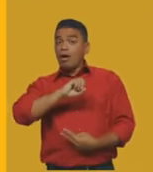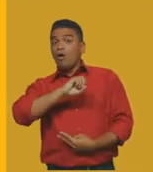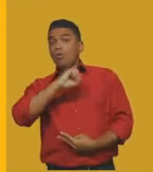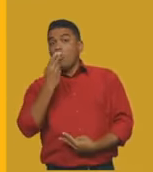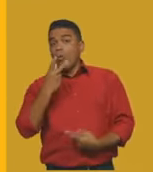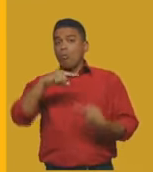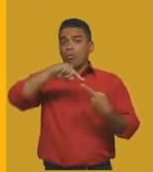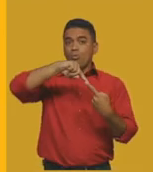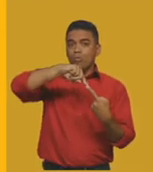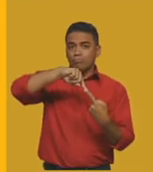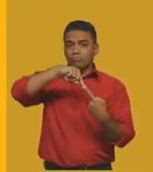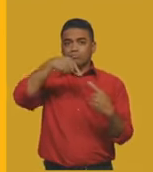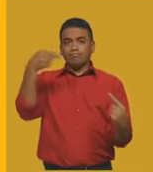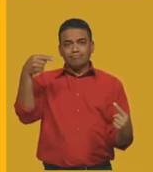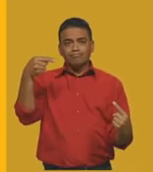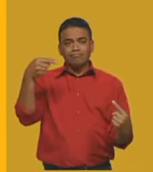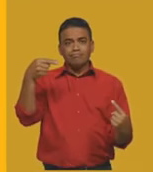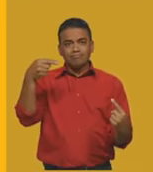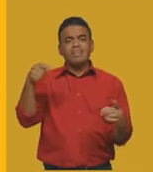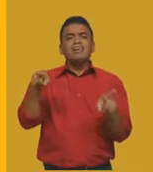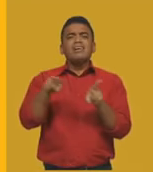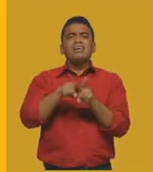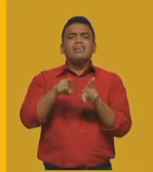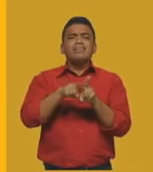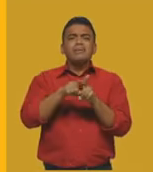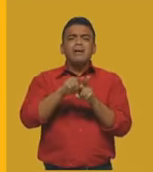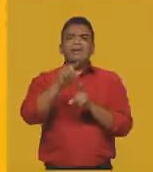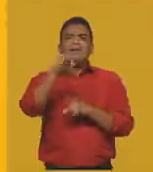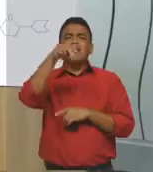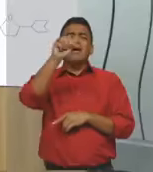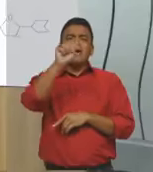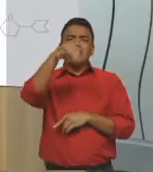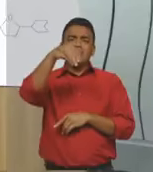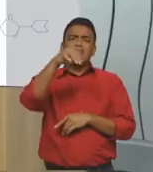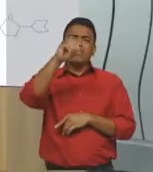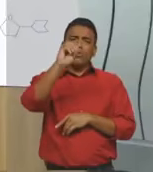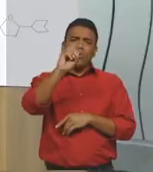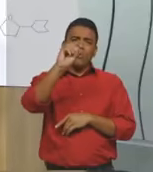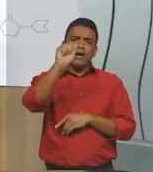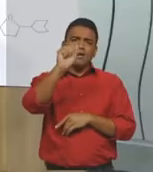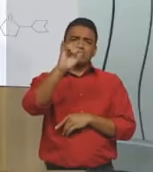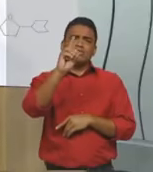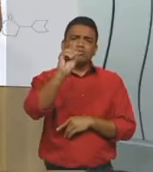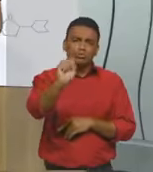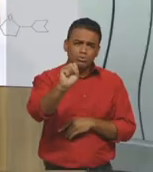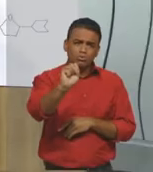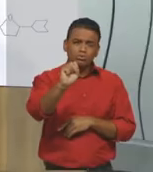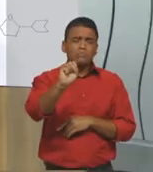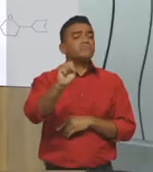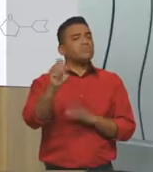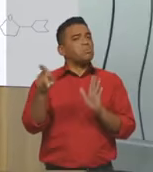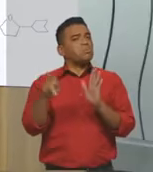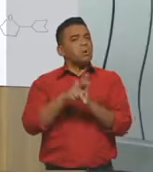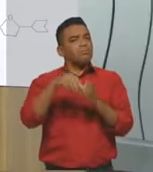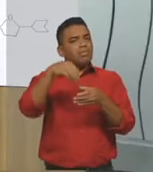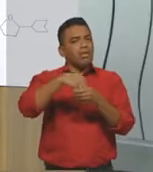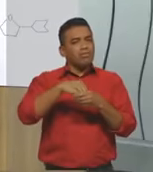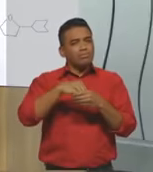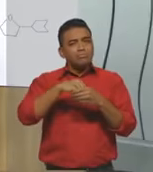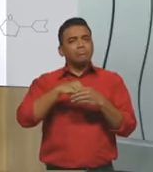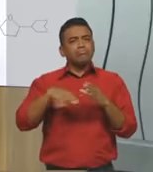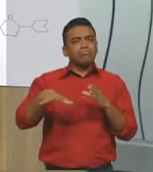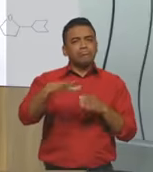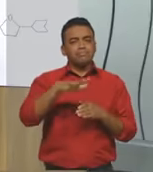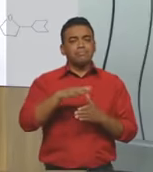a composição de aminoácidos no polipeptídeo produzido. Bom, nós vamos falar então